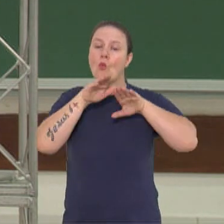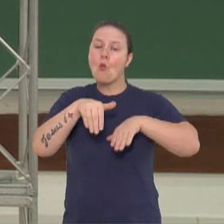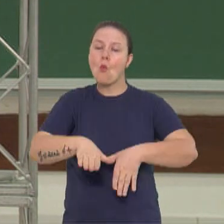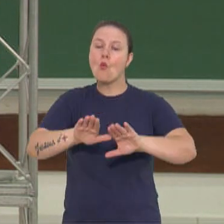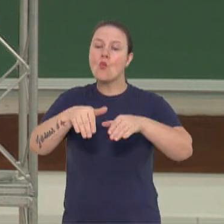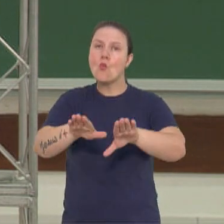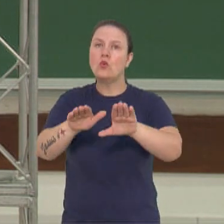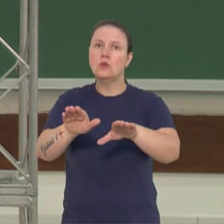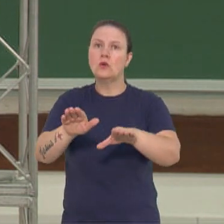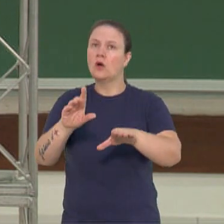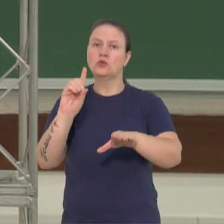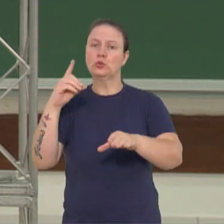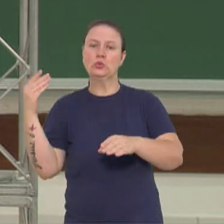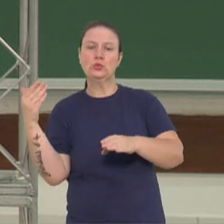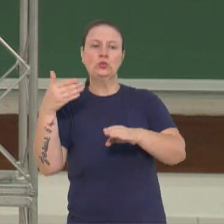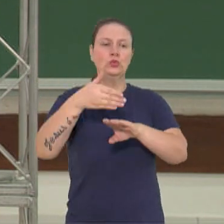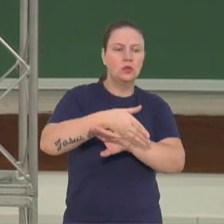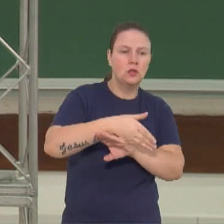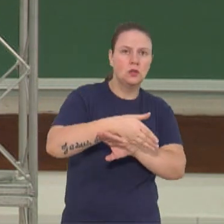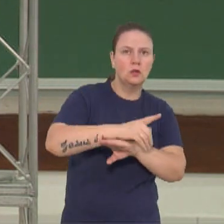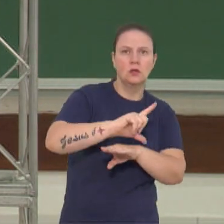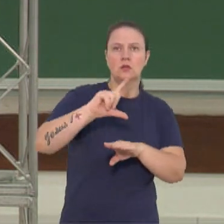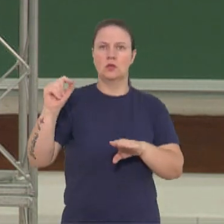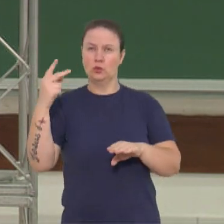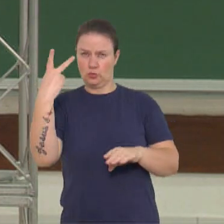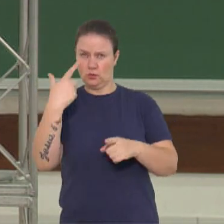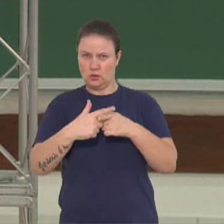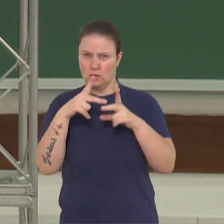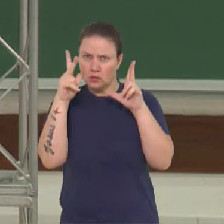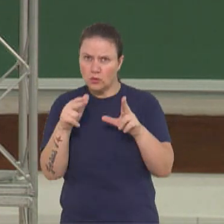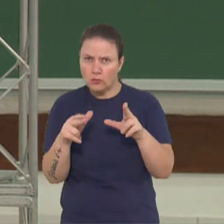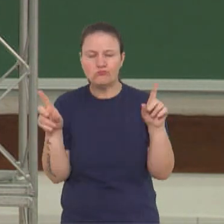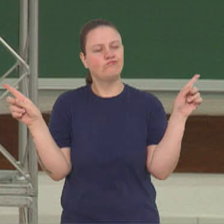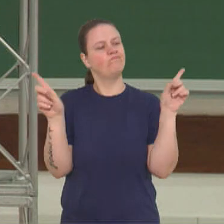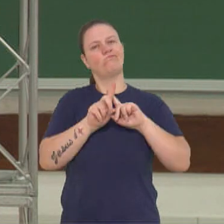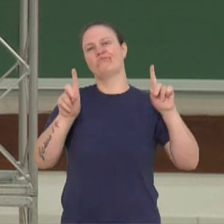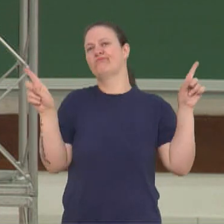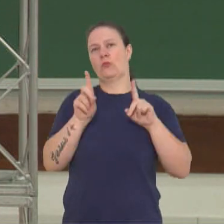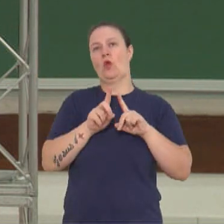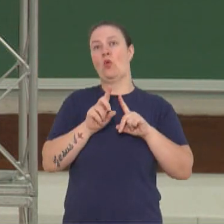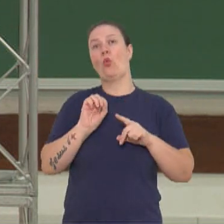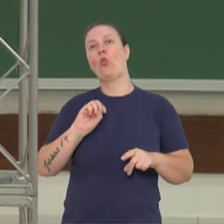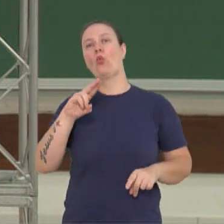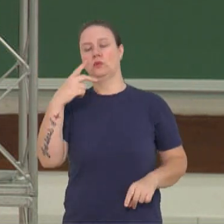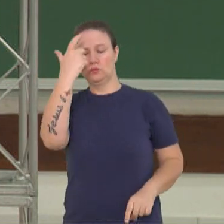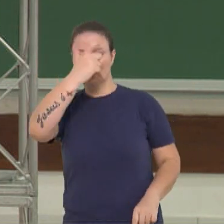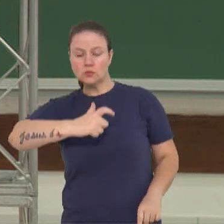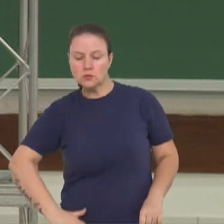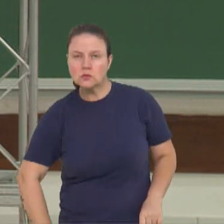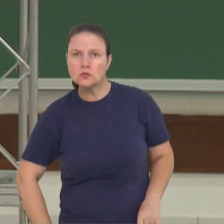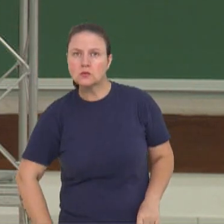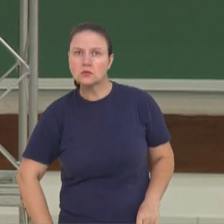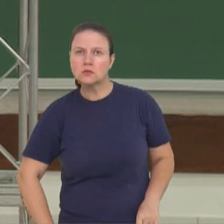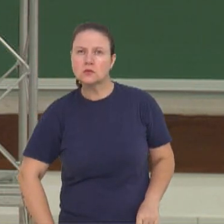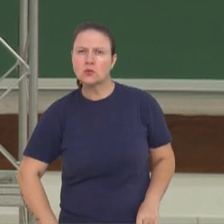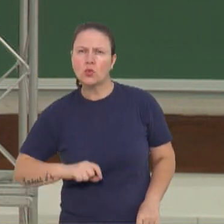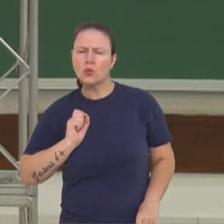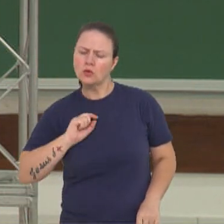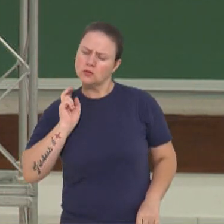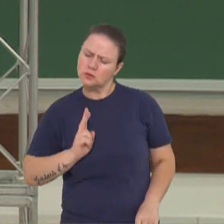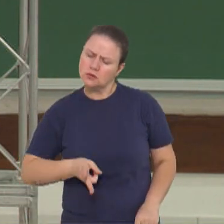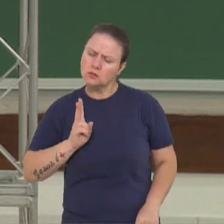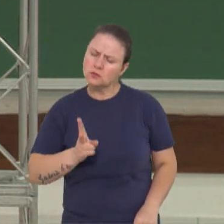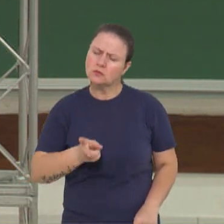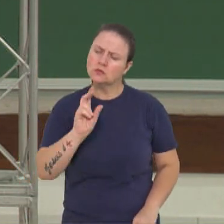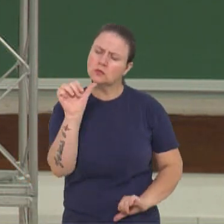entramos duas vezes, somos e não somos. Essa frase indica o quê? Essa ideia de constante